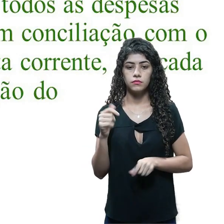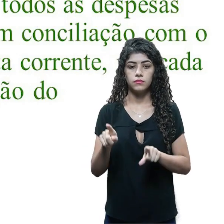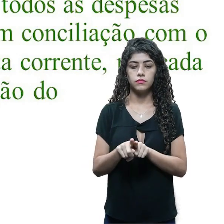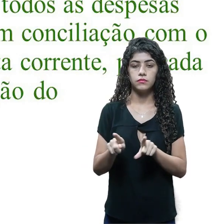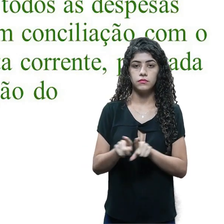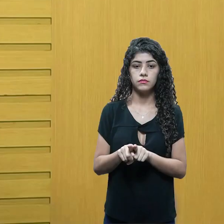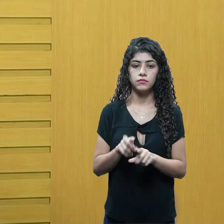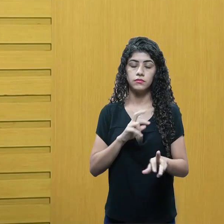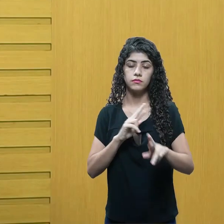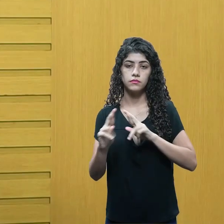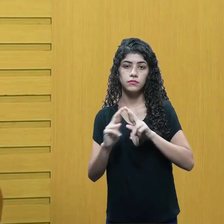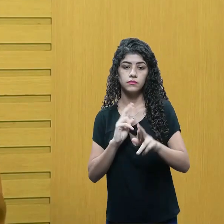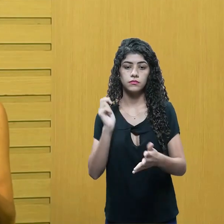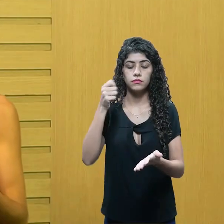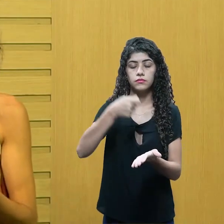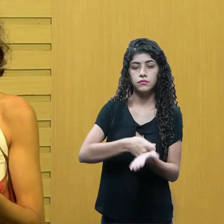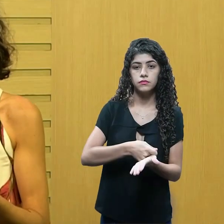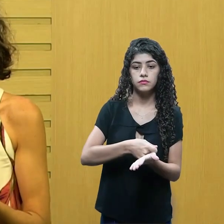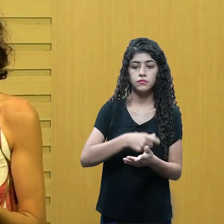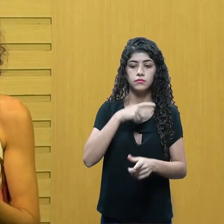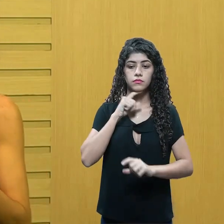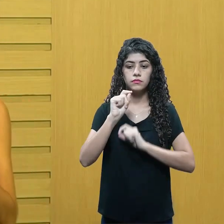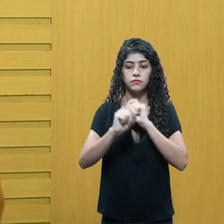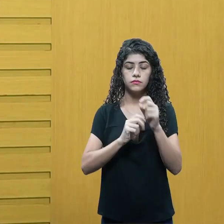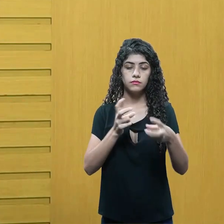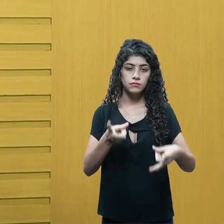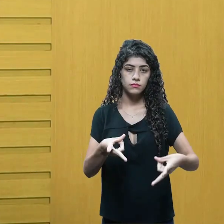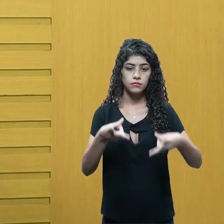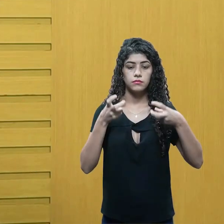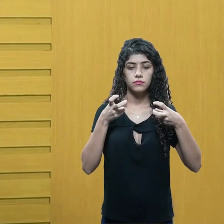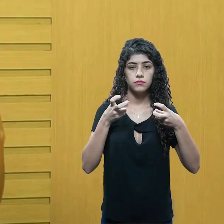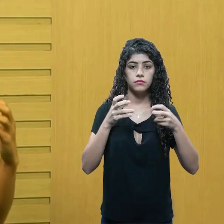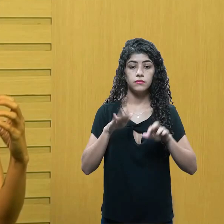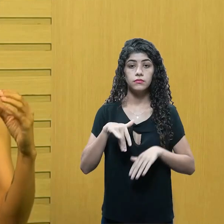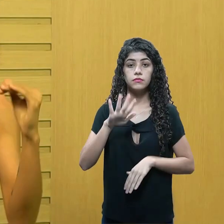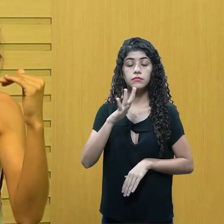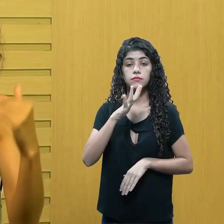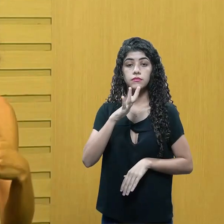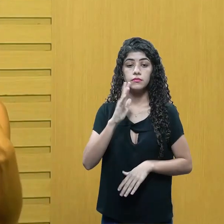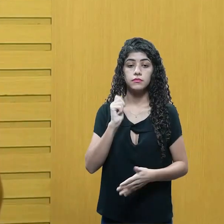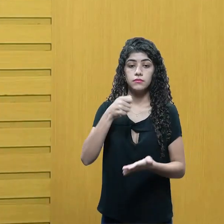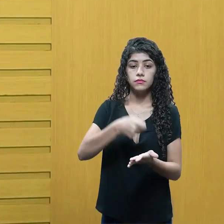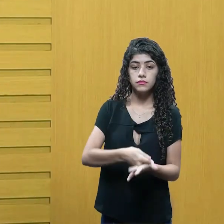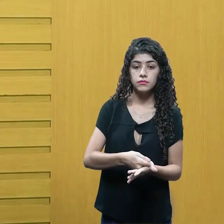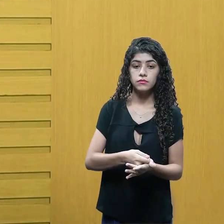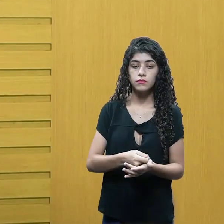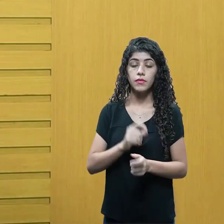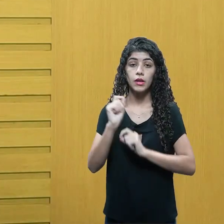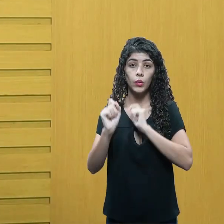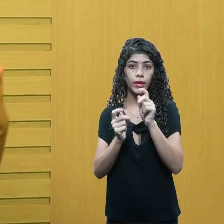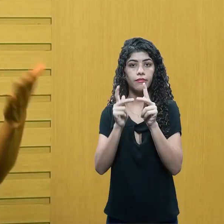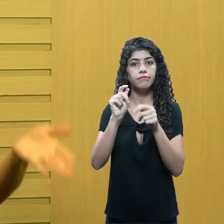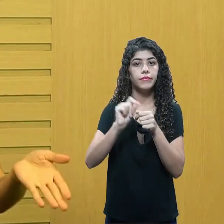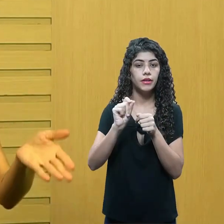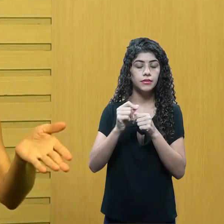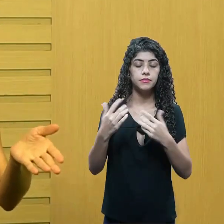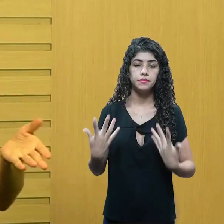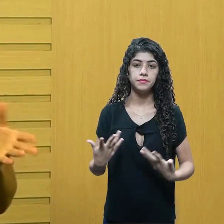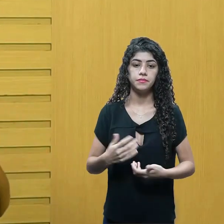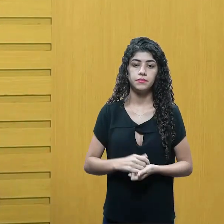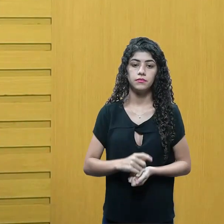orçamentário e financeiro. Essa relação de pagamentos, ali você vai identificar quem foi pago pelo